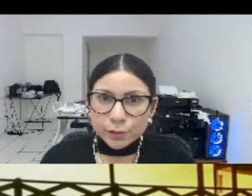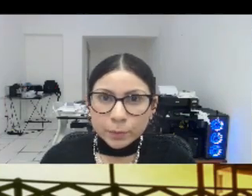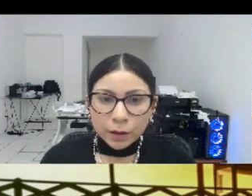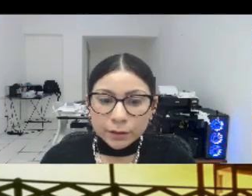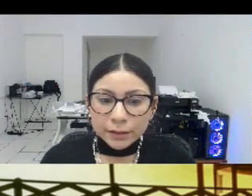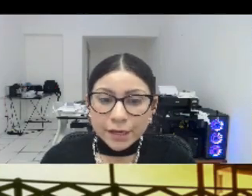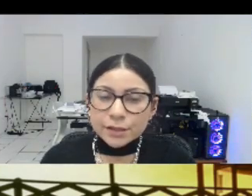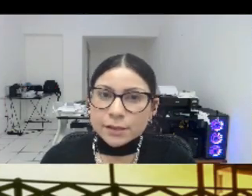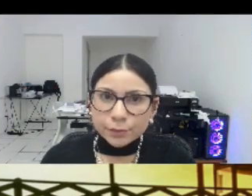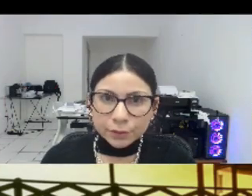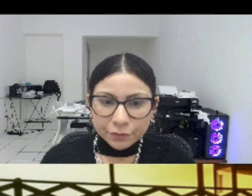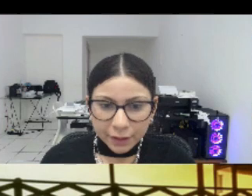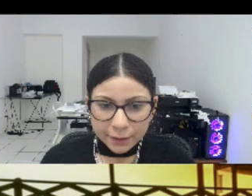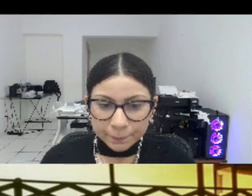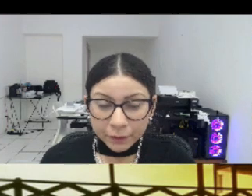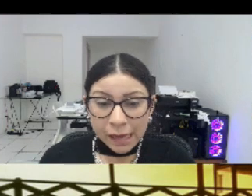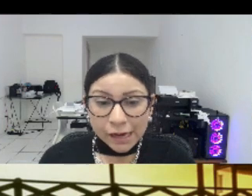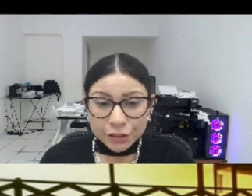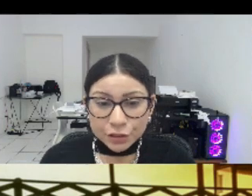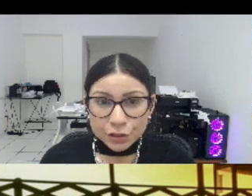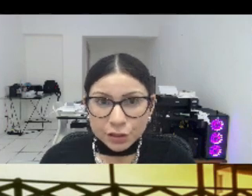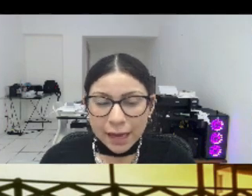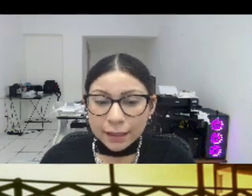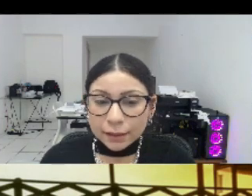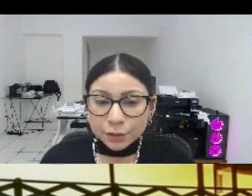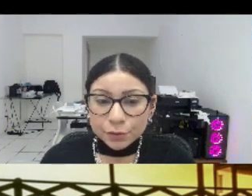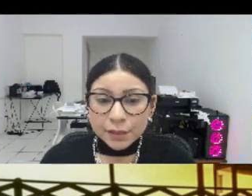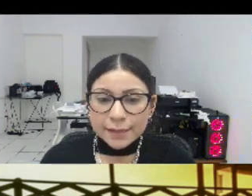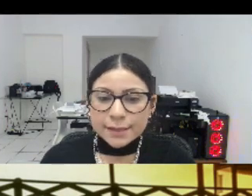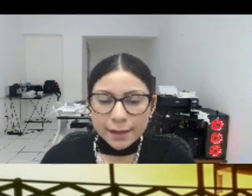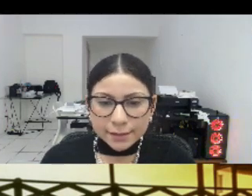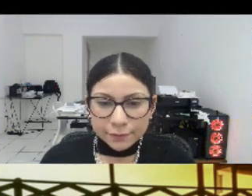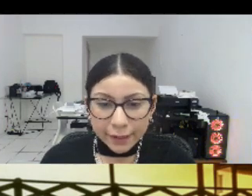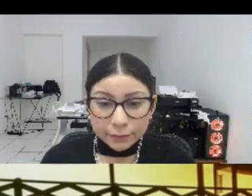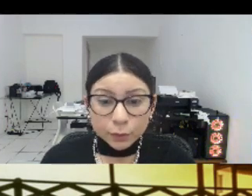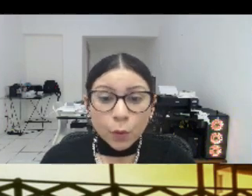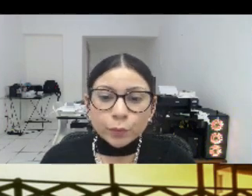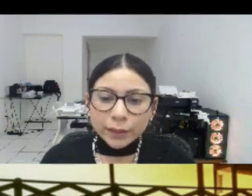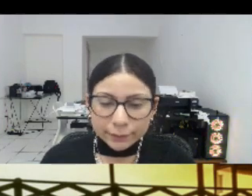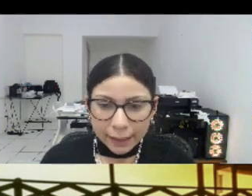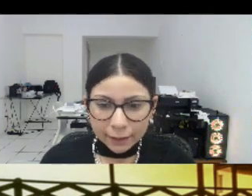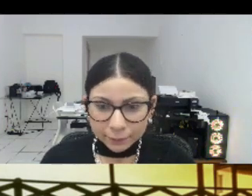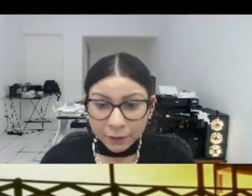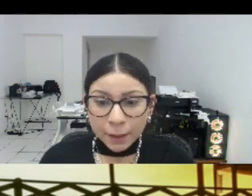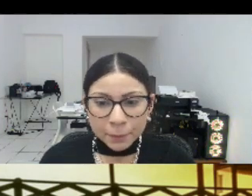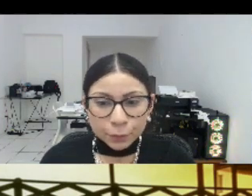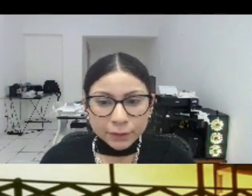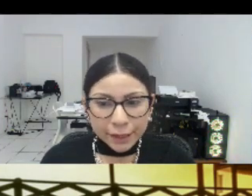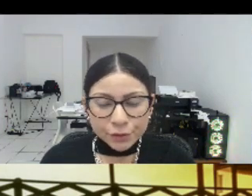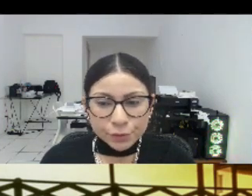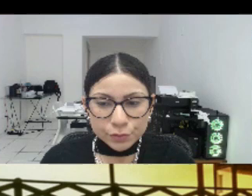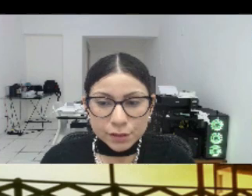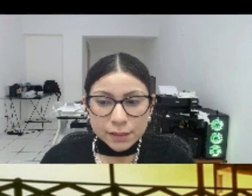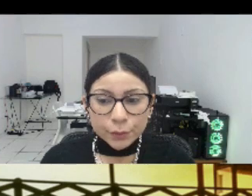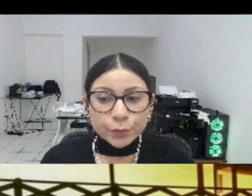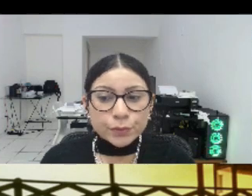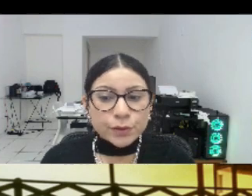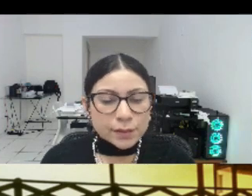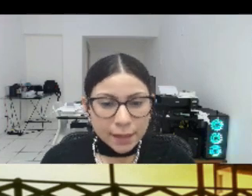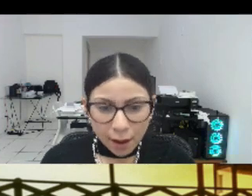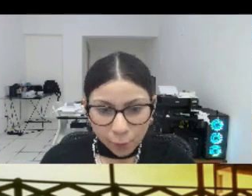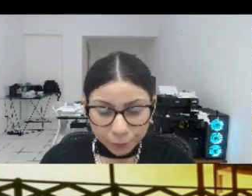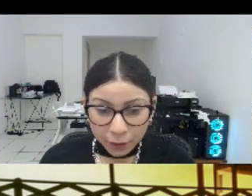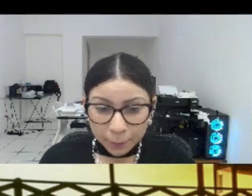atualizações do nosso blog desta segunda-feira, a gente destaca que o INSS vai contratar 1.000 técnicos de